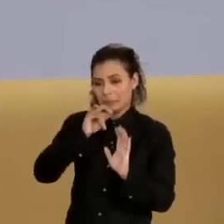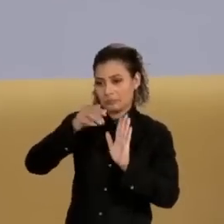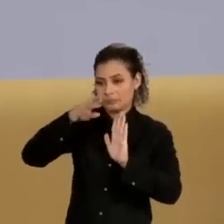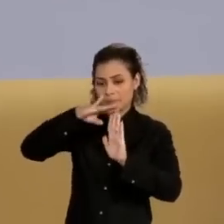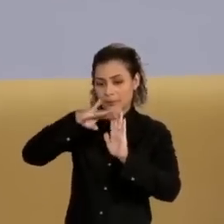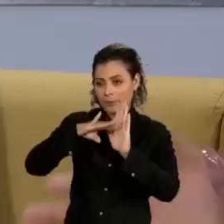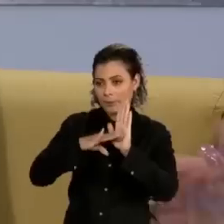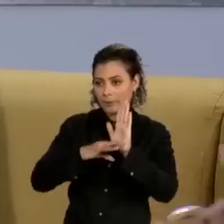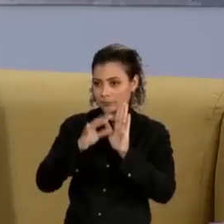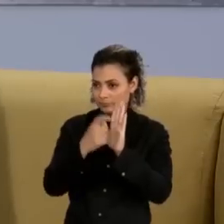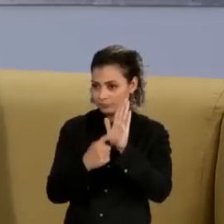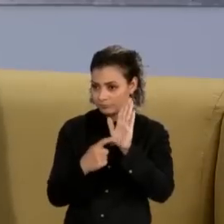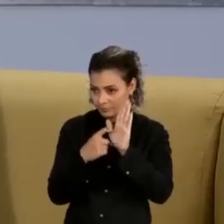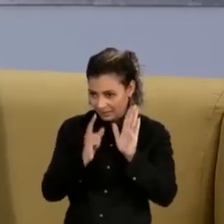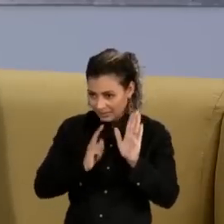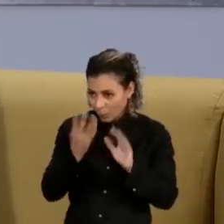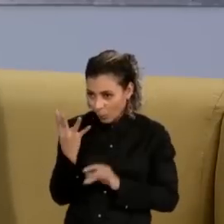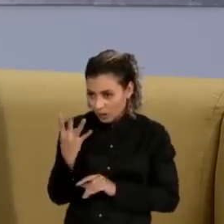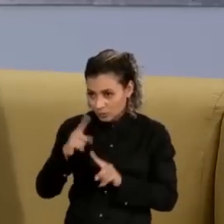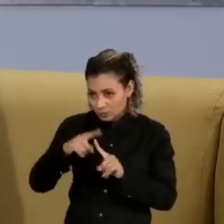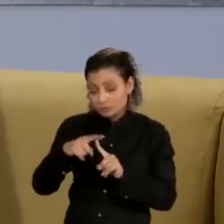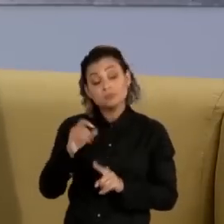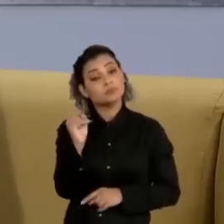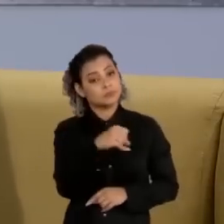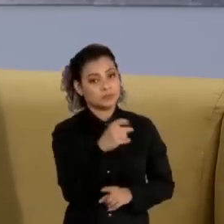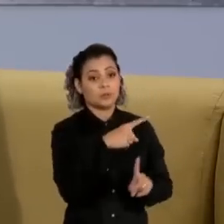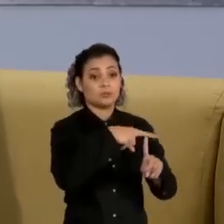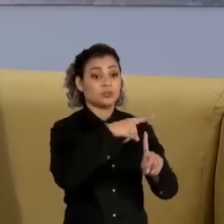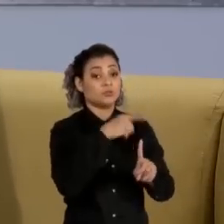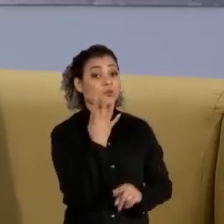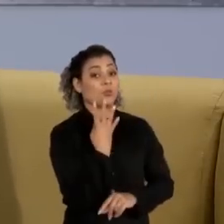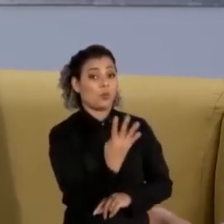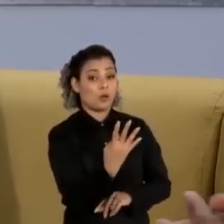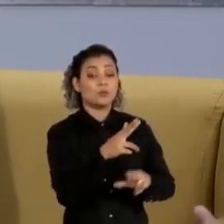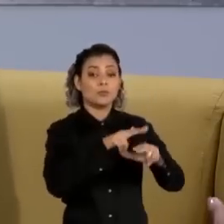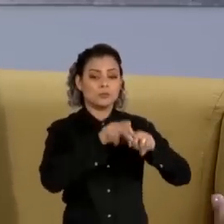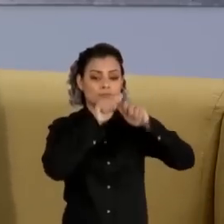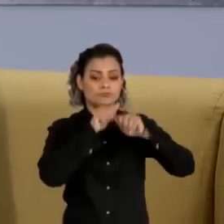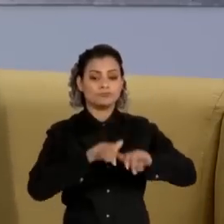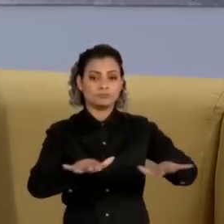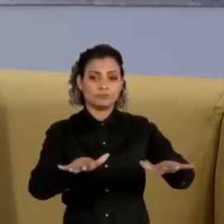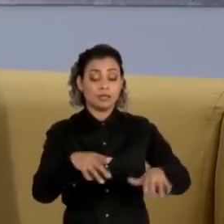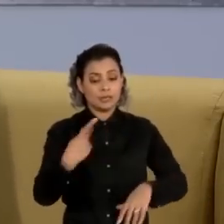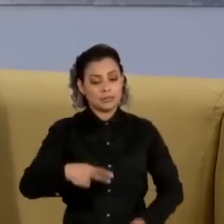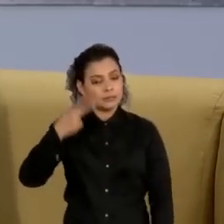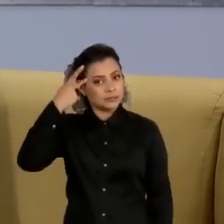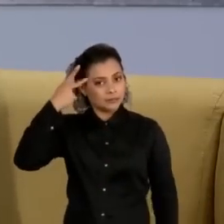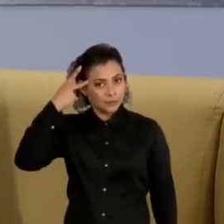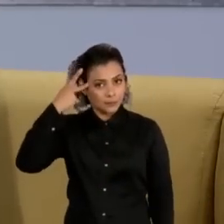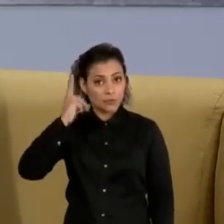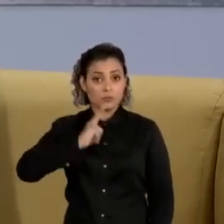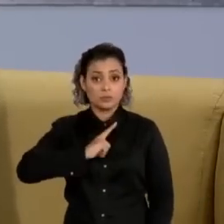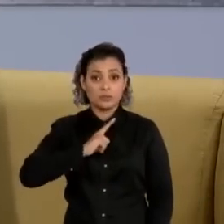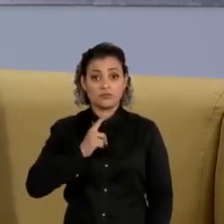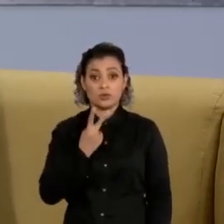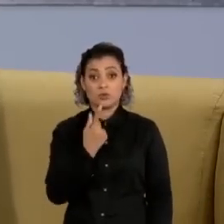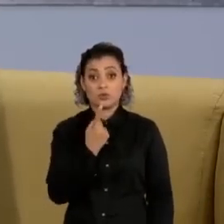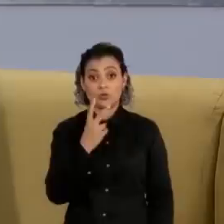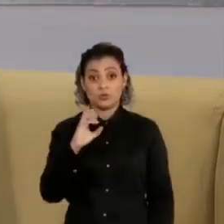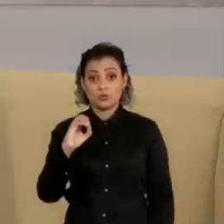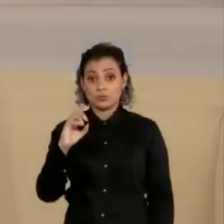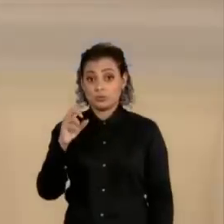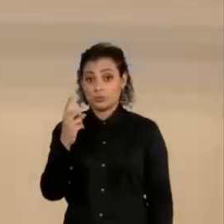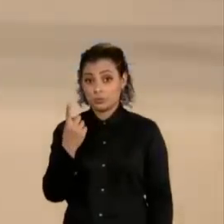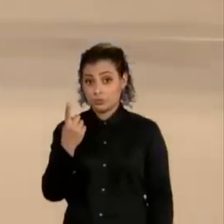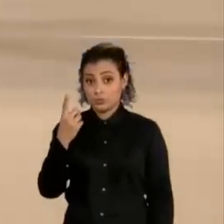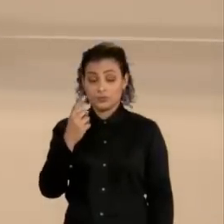transmitidos. Exatamente. Então, por isso que nós temos epidemia. São Paulo teve a grande epidemia de 2015